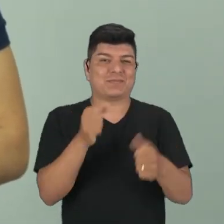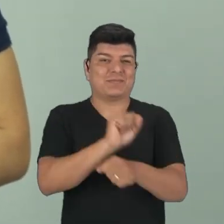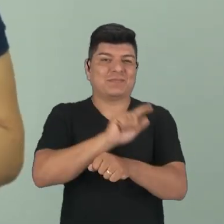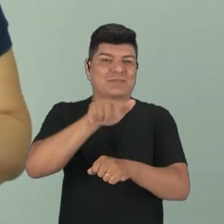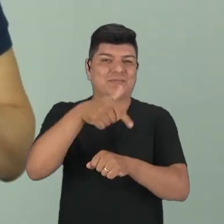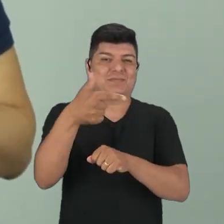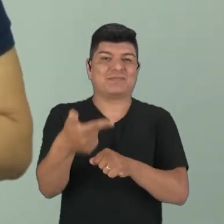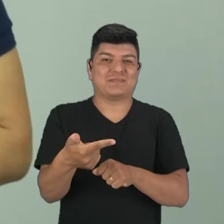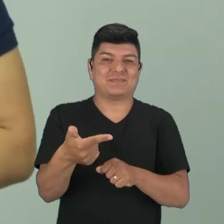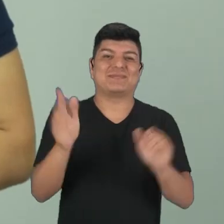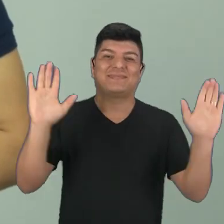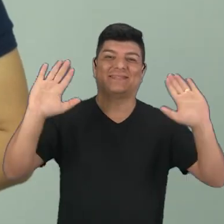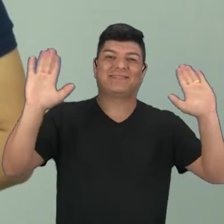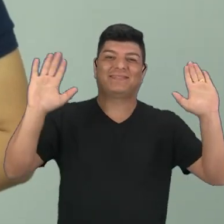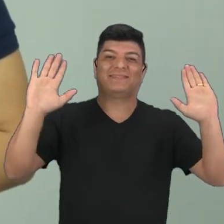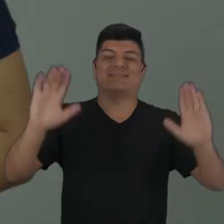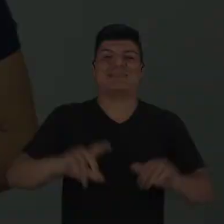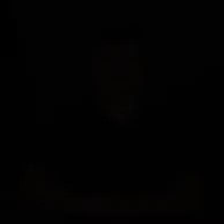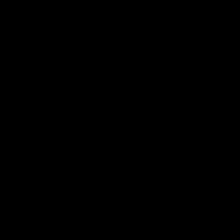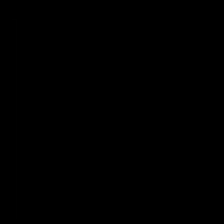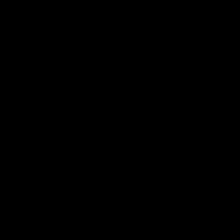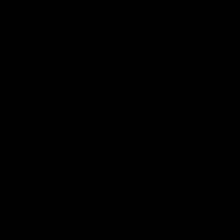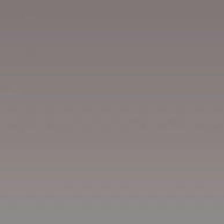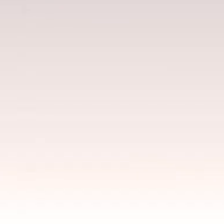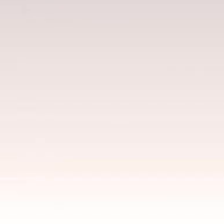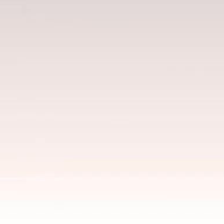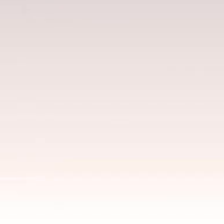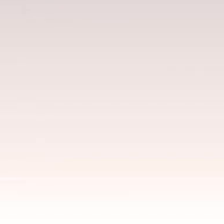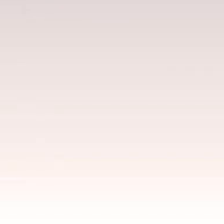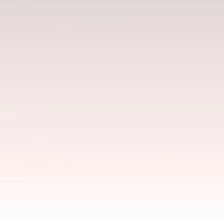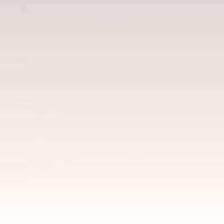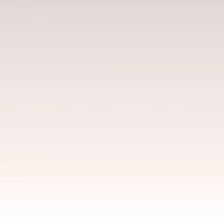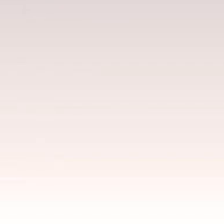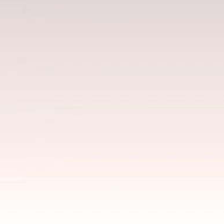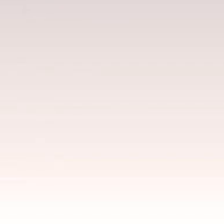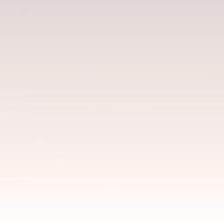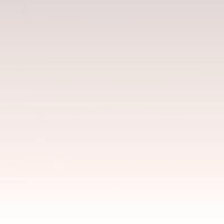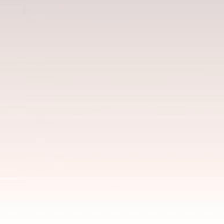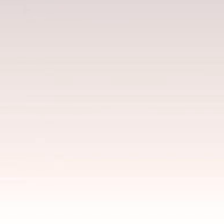e já guardo na próxima tchau tchau E aí